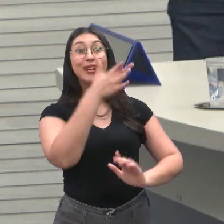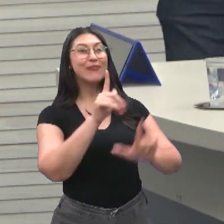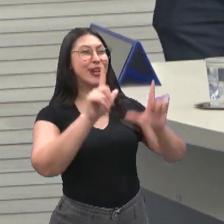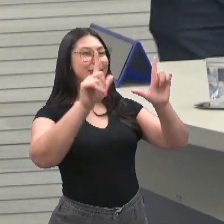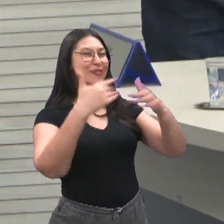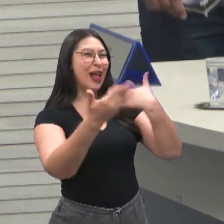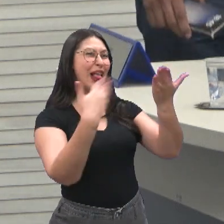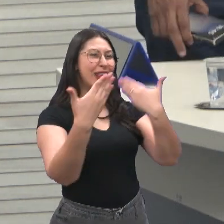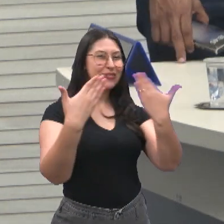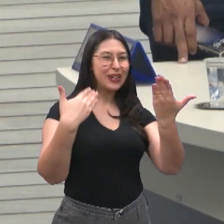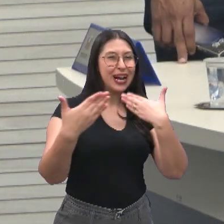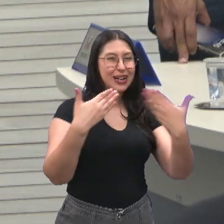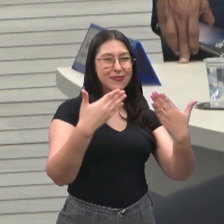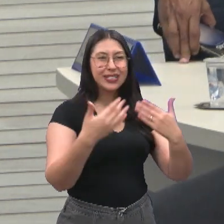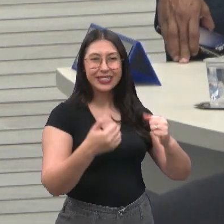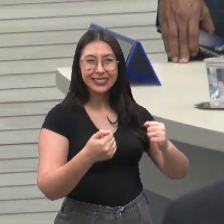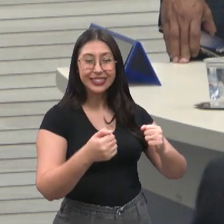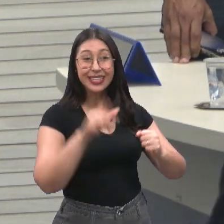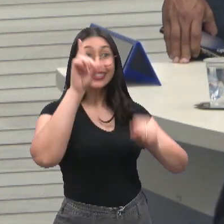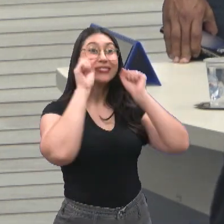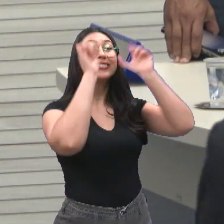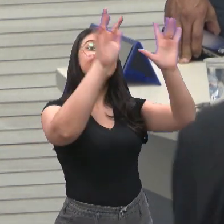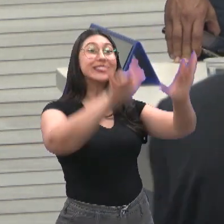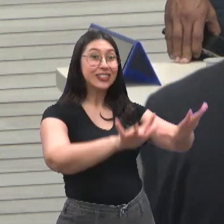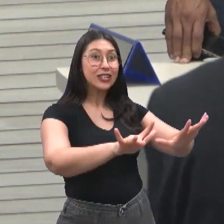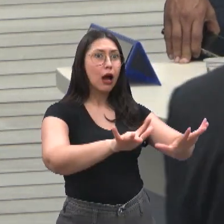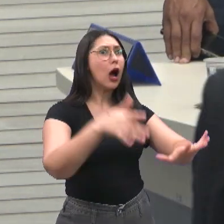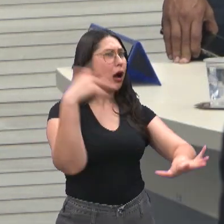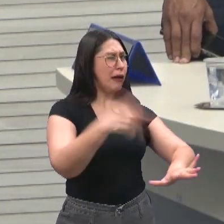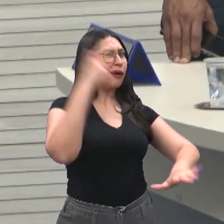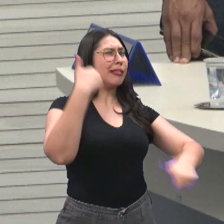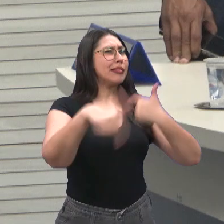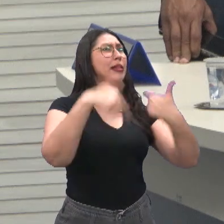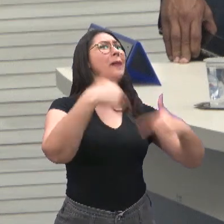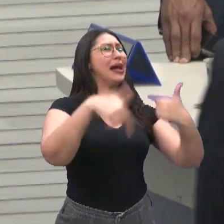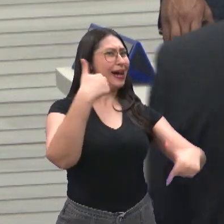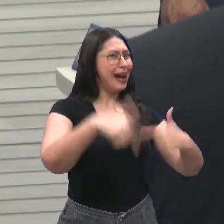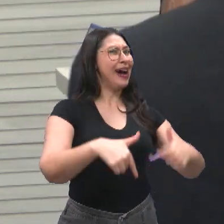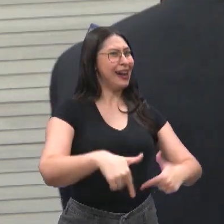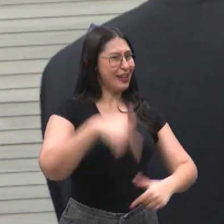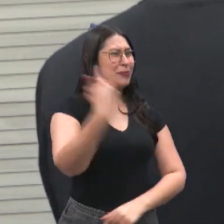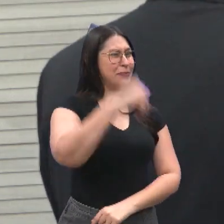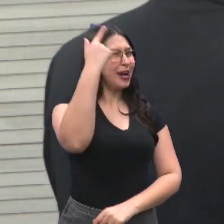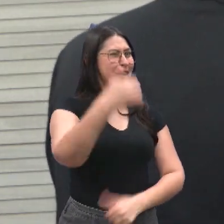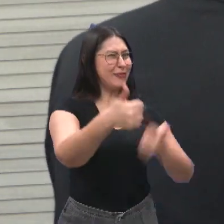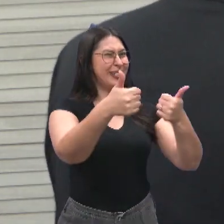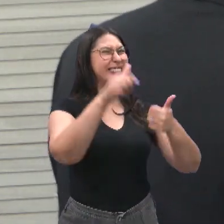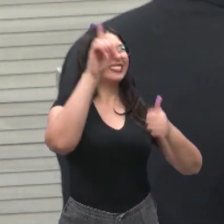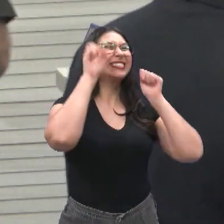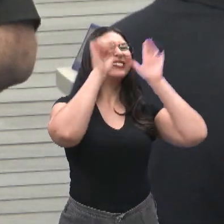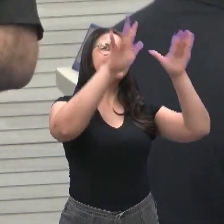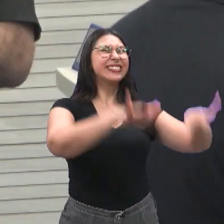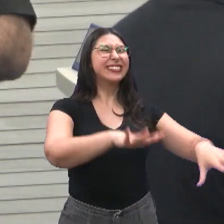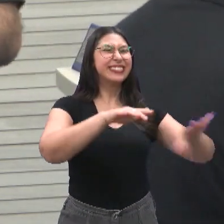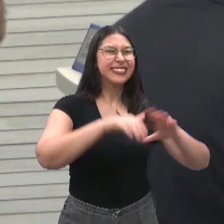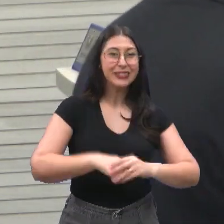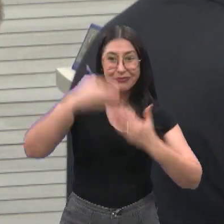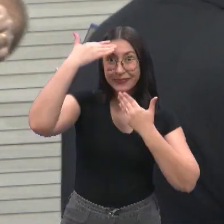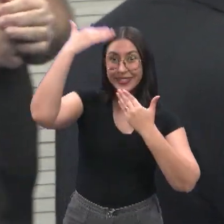conversa aí, e Deus abençoe. Vamos trabalhar agora, hein? Mais um pouquinho. Vamos trabalhar mais ainda, tá bom? Deus abençoe. Obrigado, presidente.